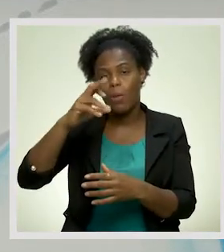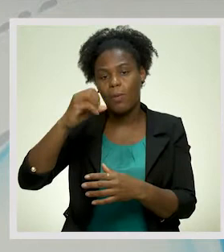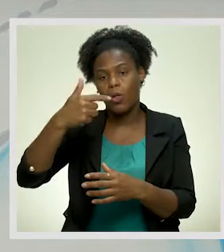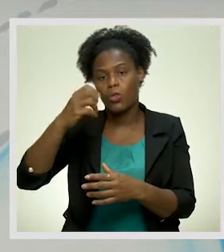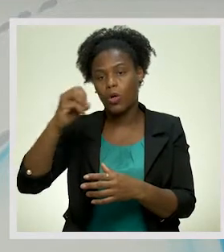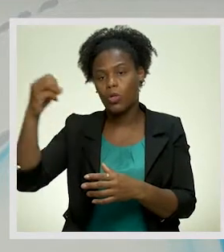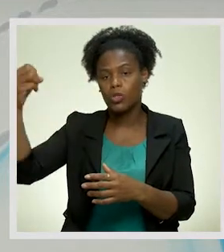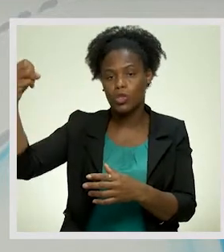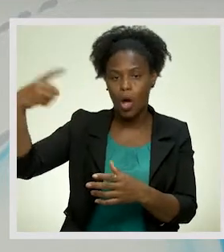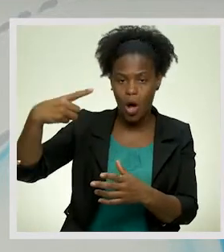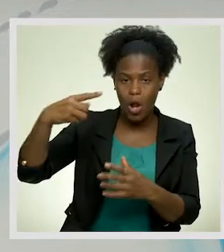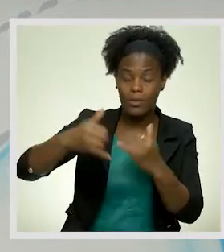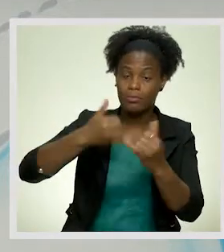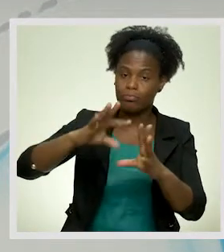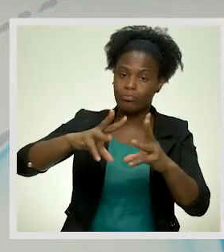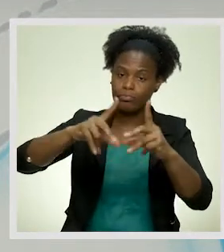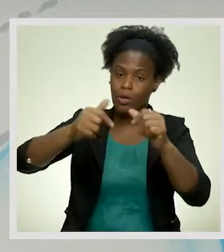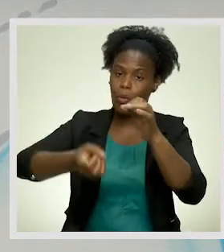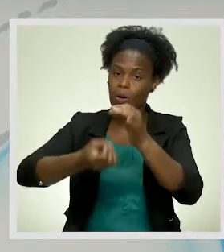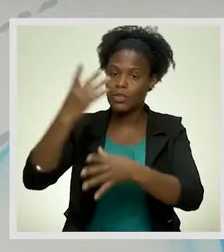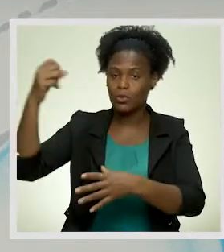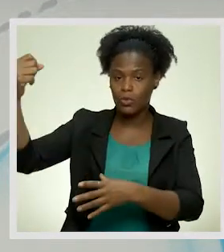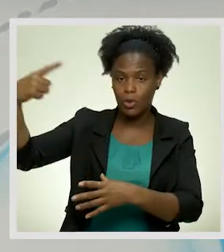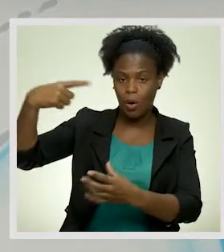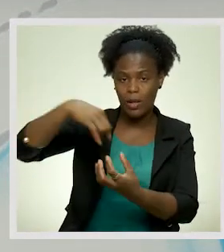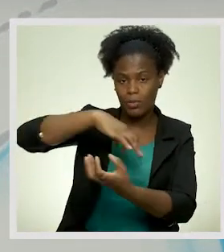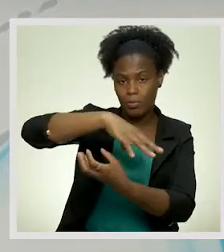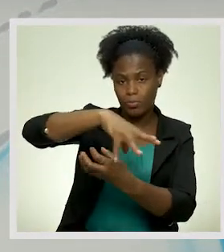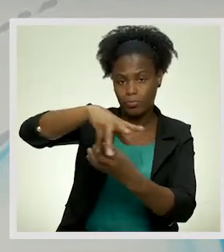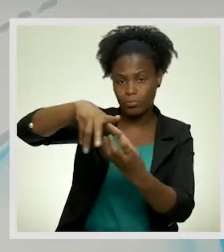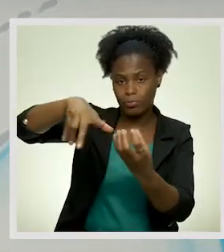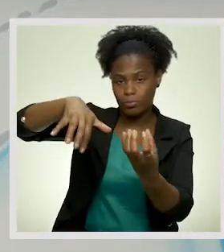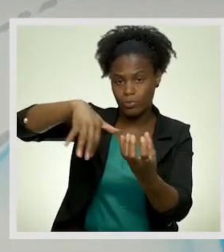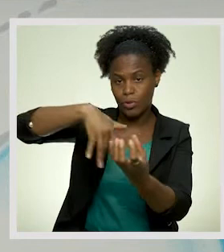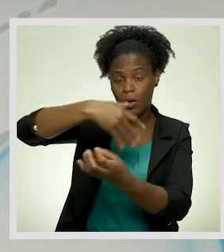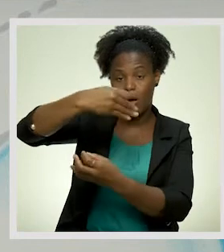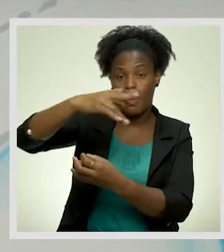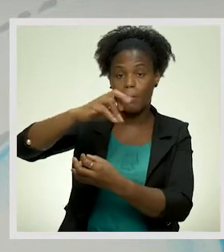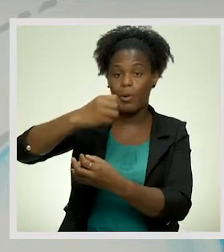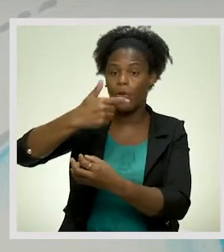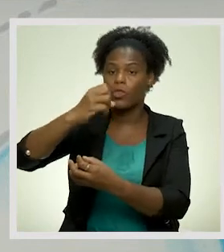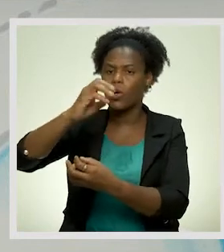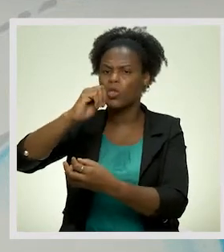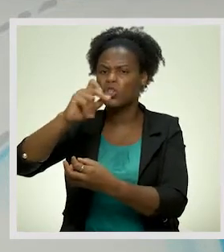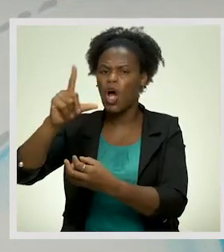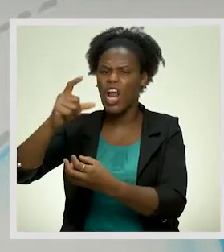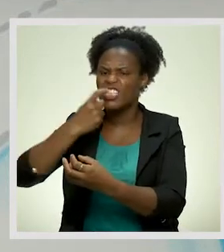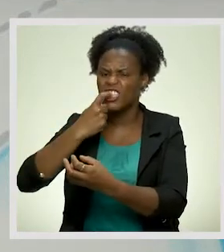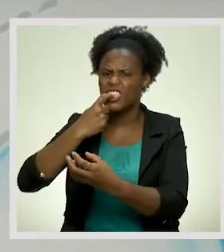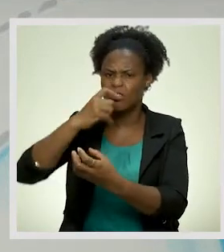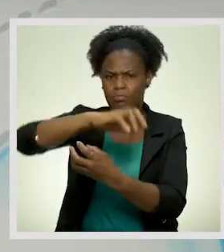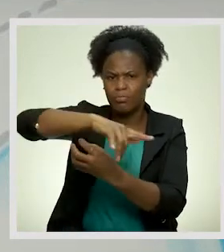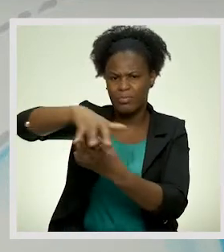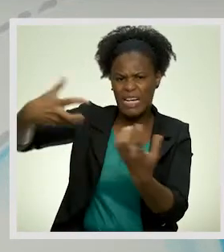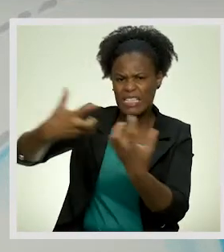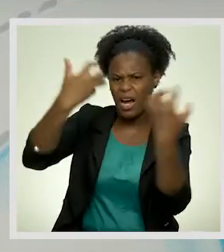depois desenvolveu e deu origem ao Sol. À volta do protossol, nós tínhamos grãos sólidos que colidiram